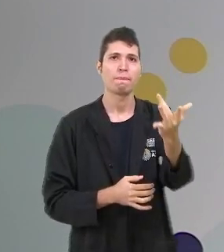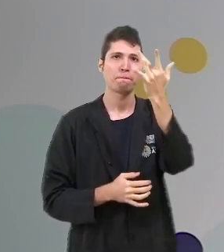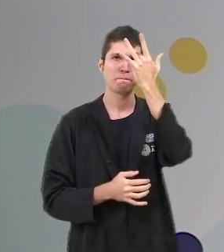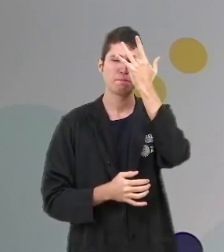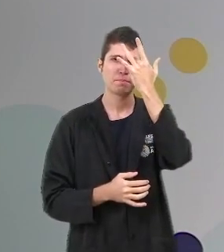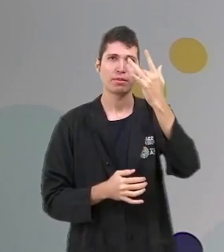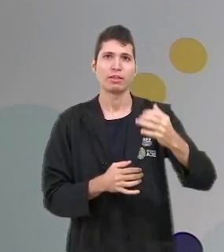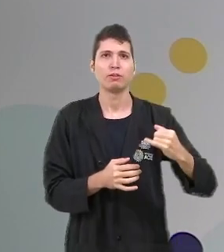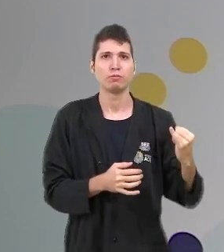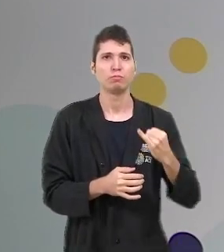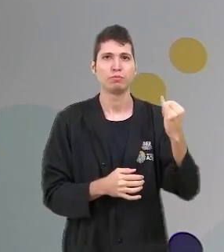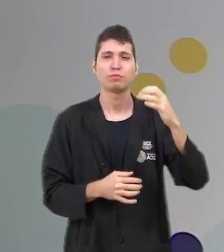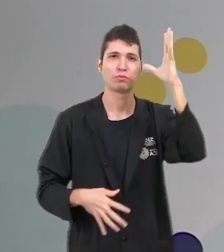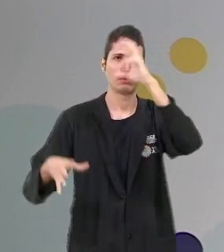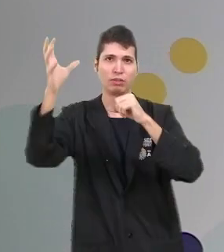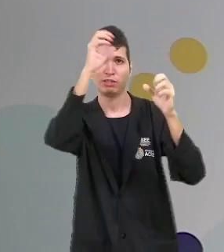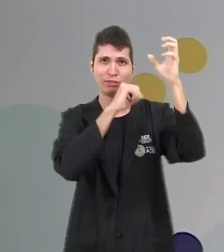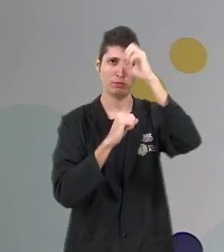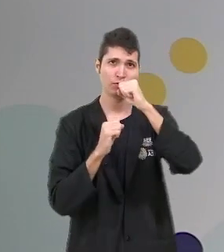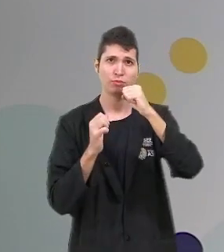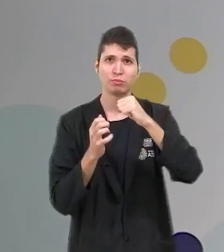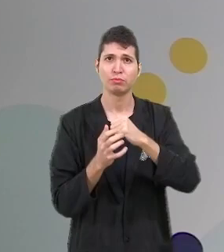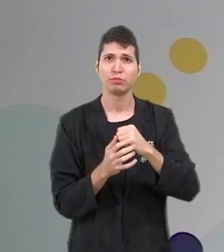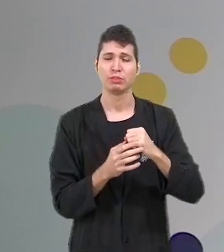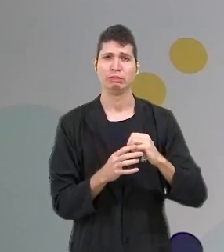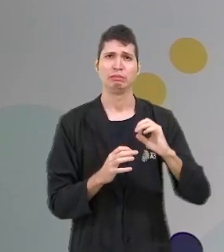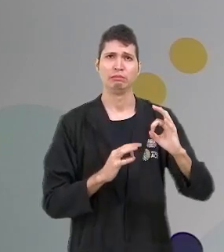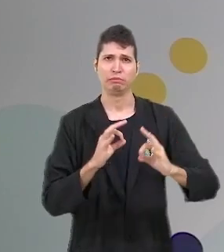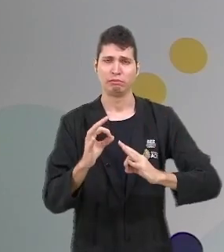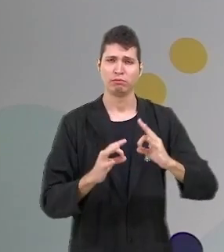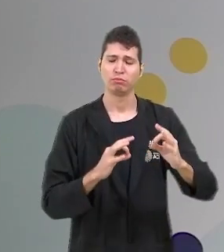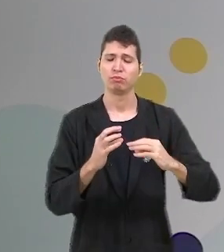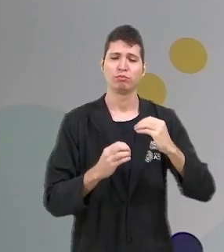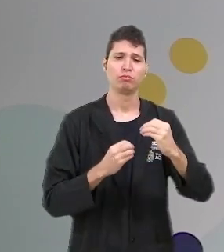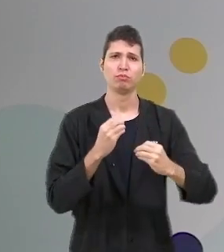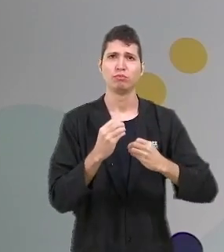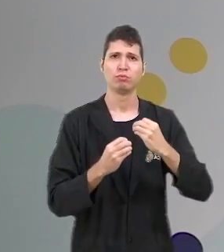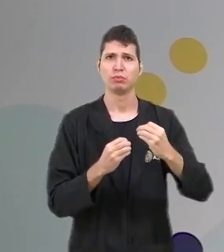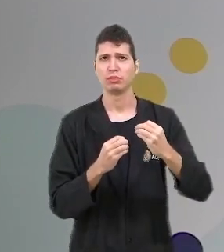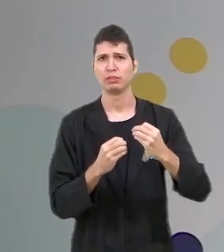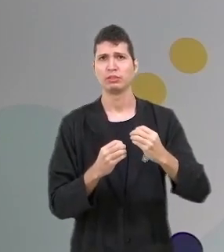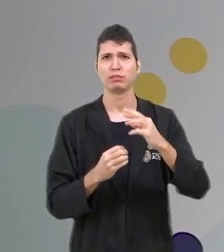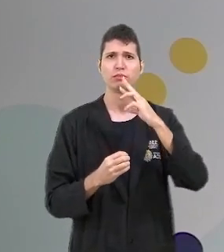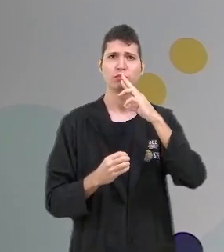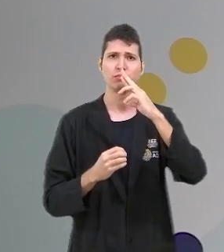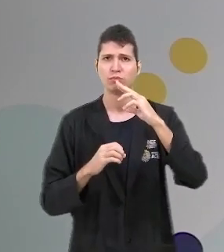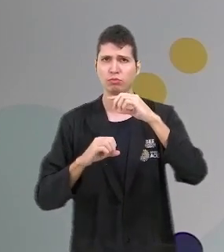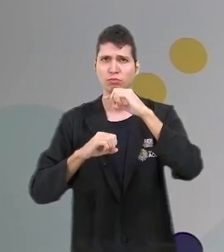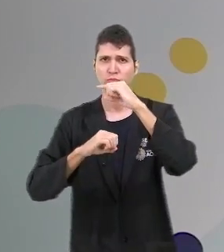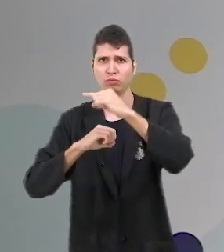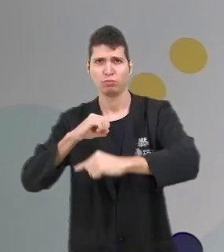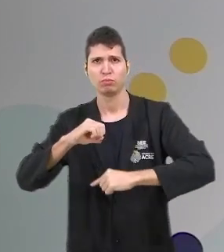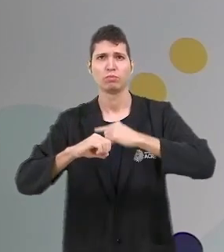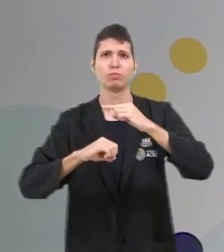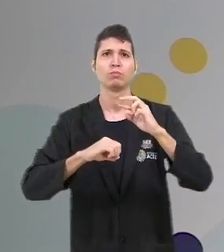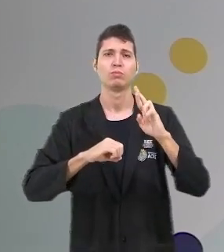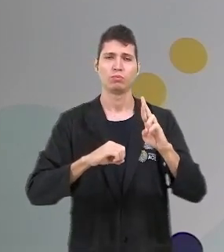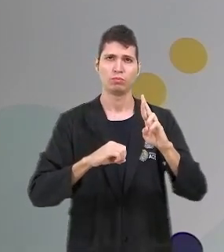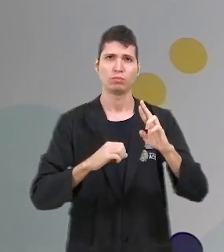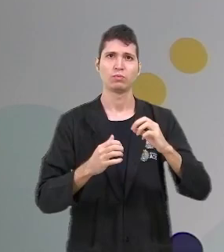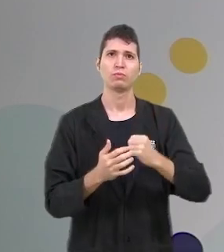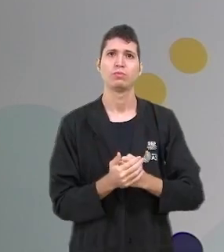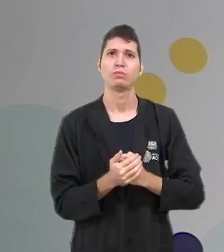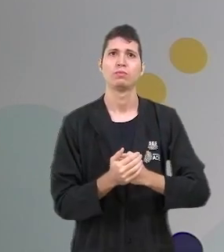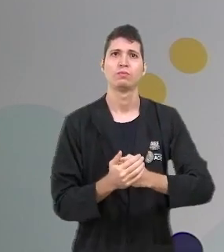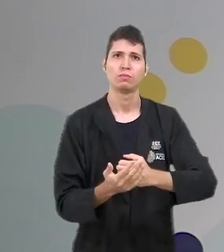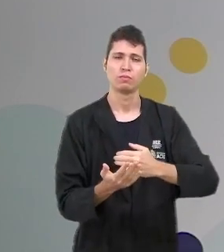nós venhamos aprender realmente como que eles chegaram a essa conclusão do raio atômico. Vamos